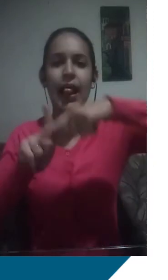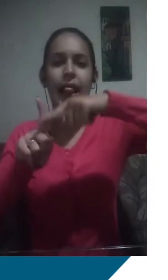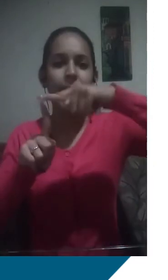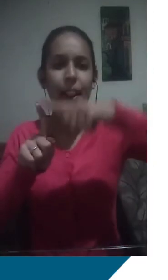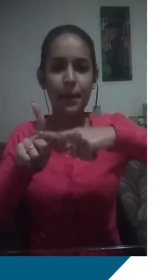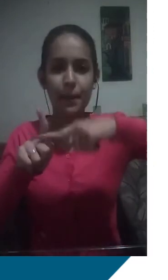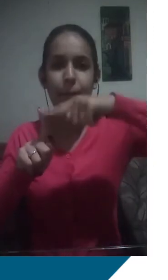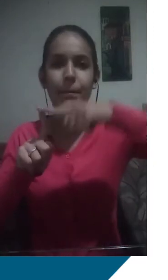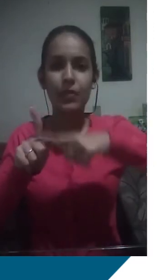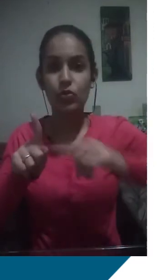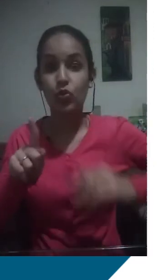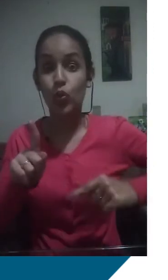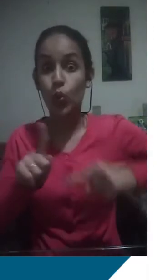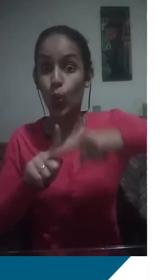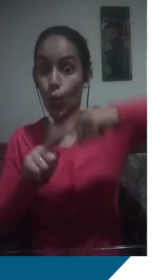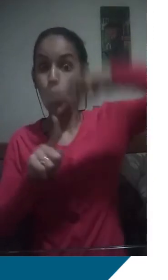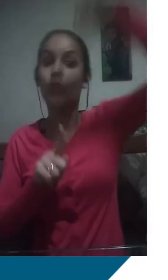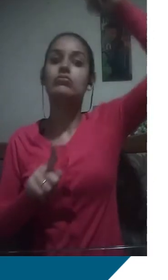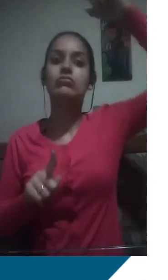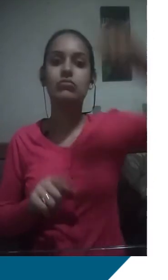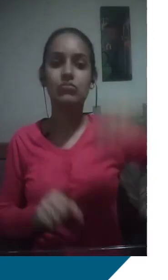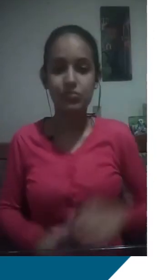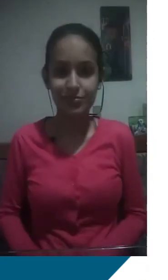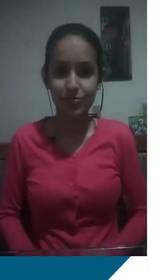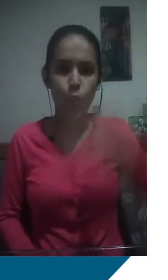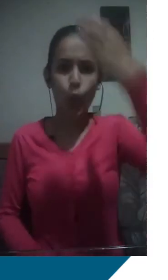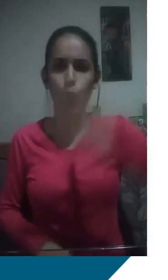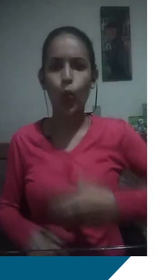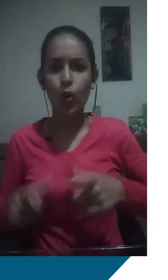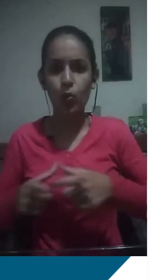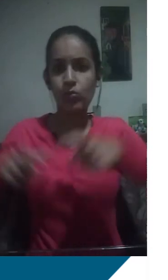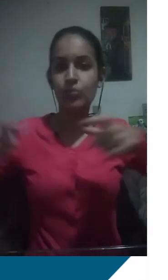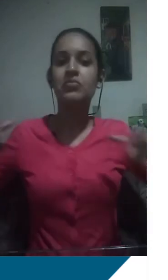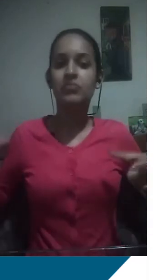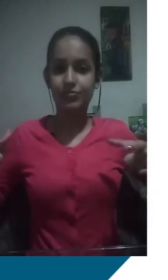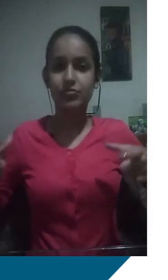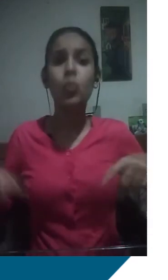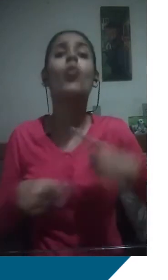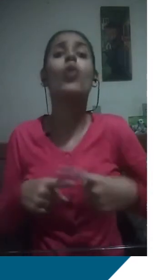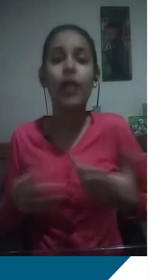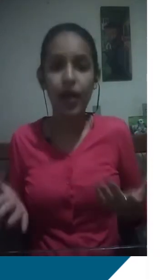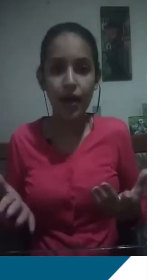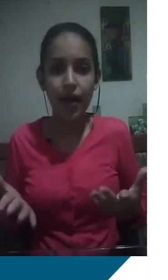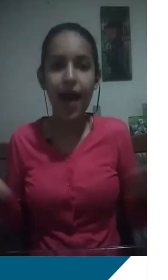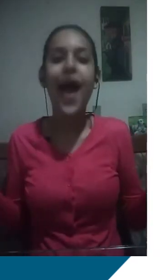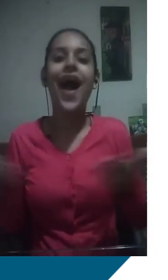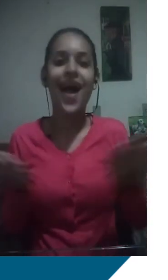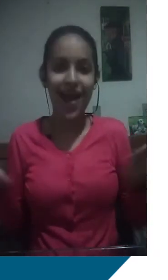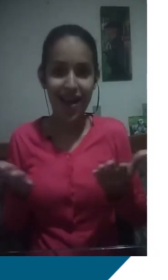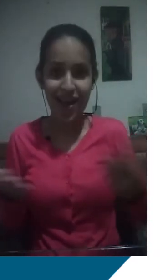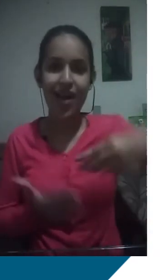do corpo e, como consequência, esse corpo aumentou de tamanho. Por quê? Porque as moléculas agora estão ocupando maior espaço, né?